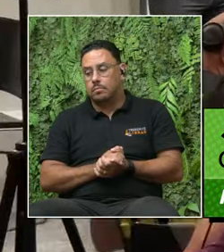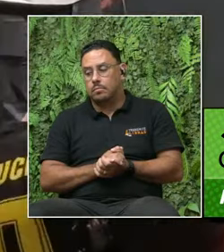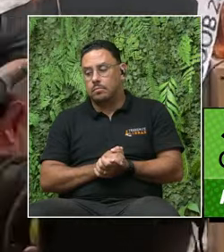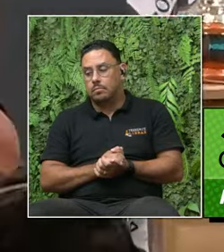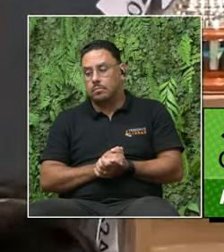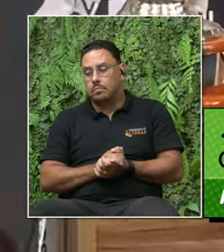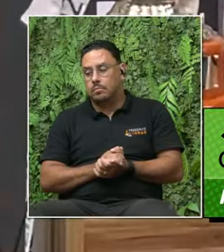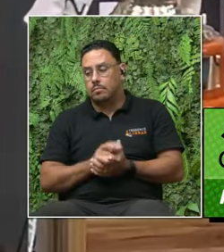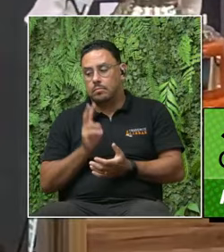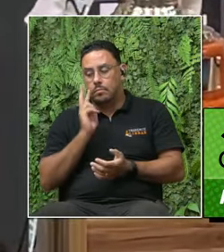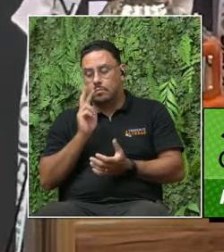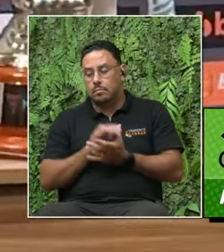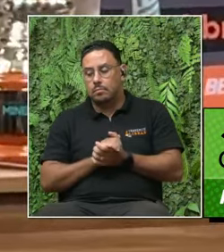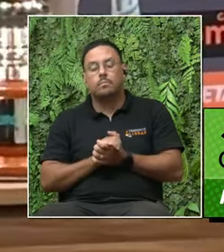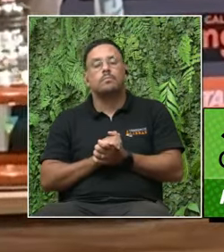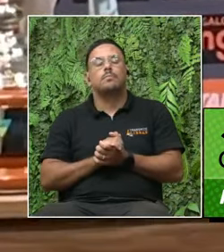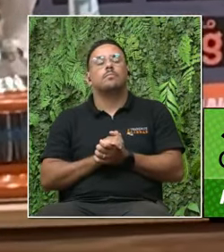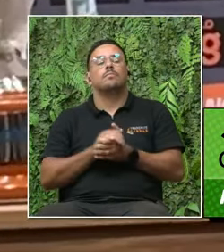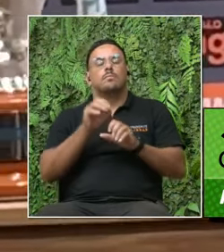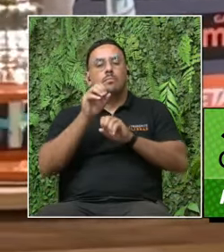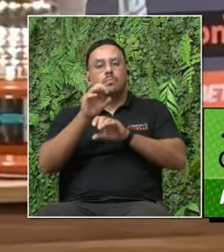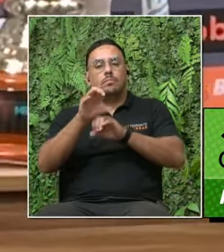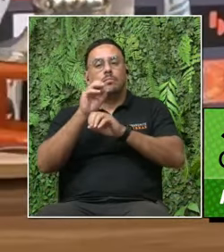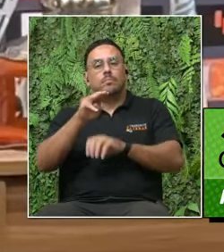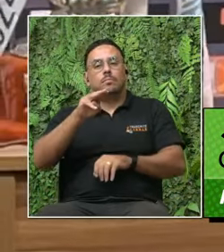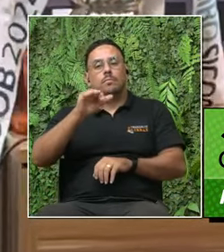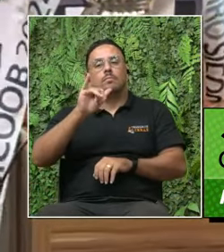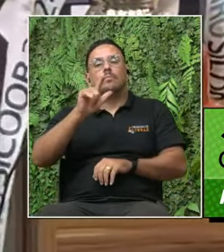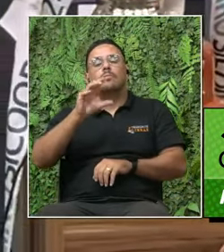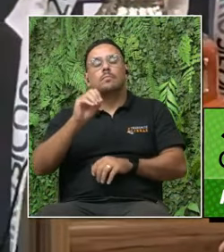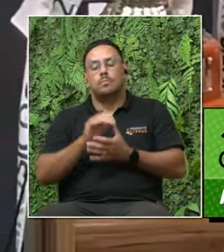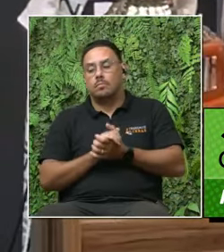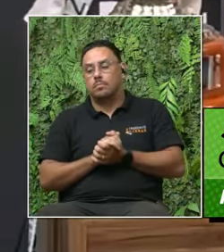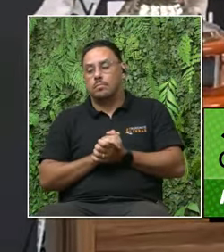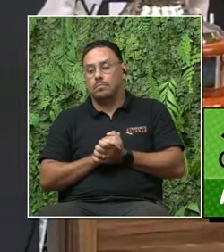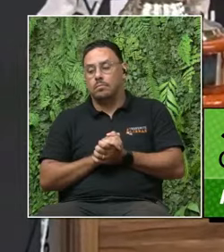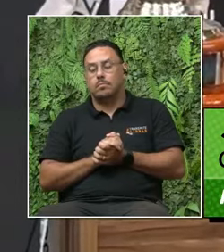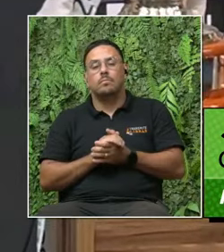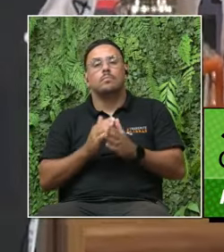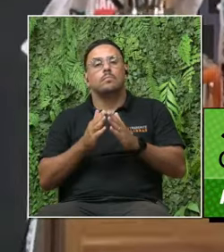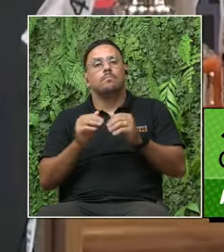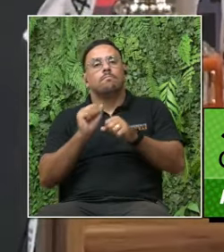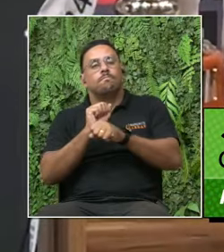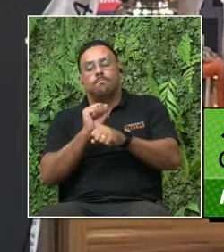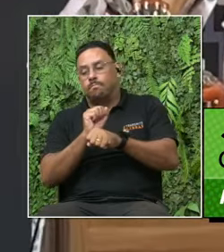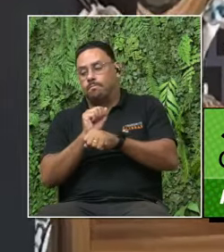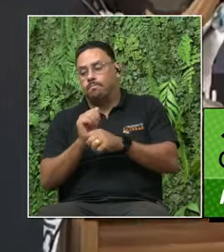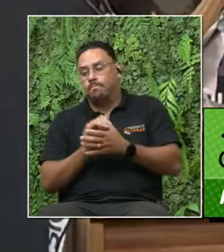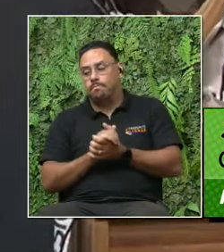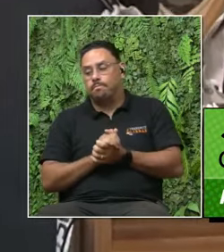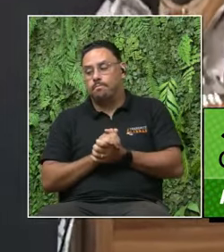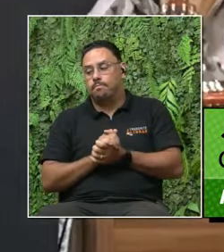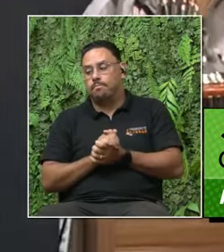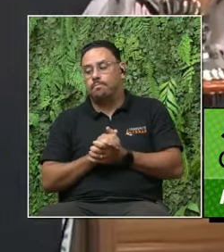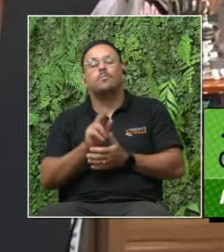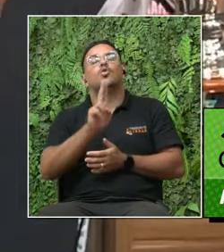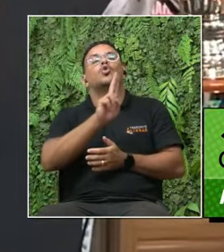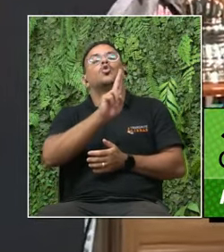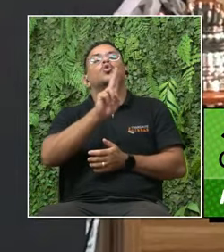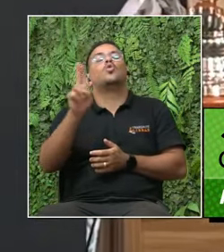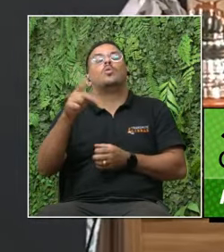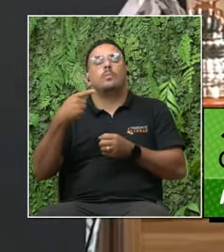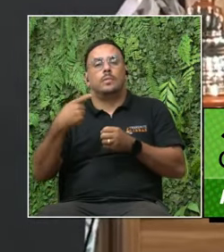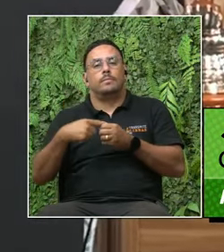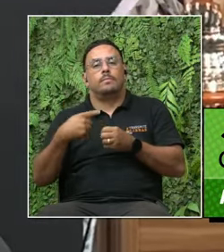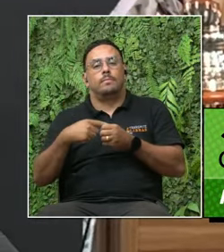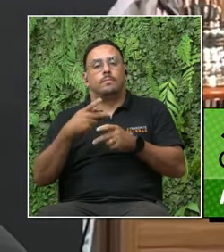ó vamos lá Gabriel militao vaiou começar agora pode ir é pediu para esperar Diga seu nome e a cidade de